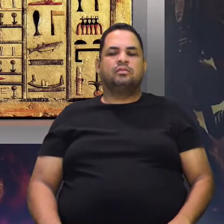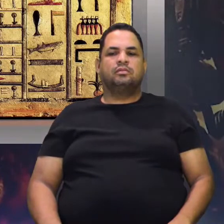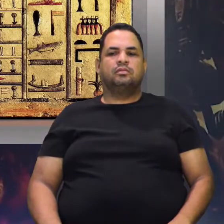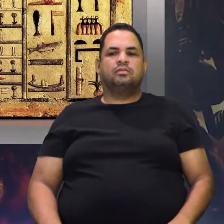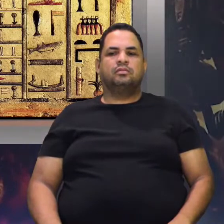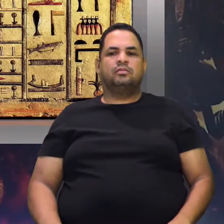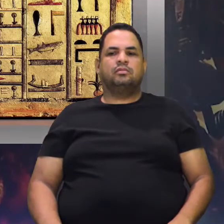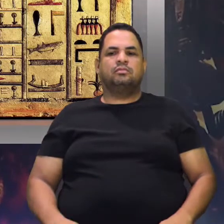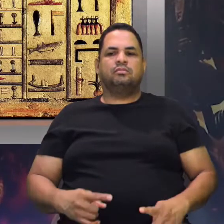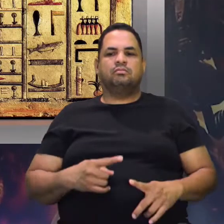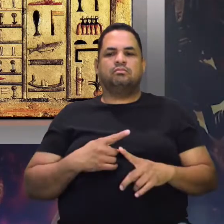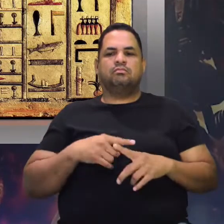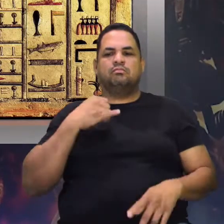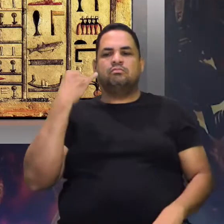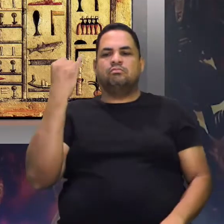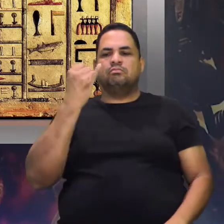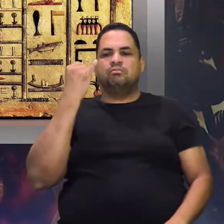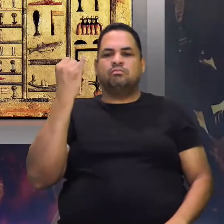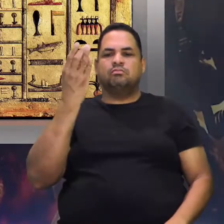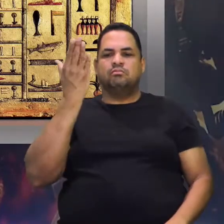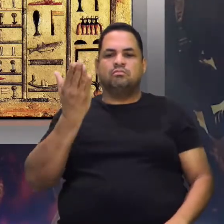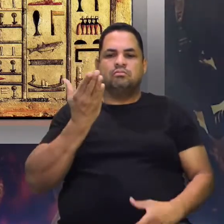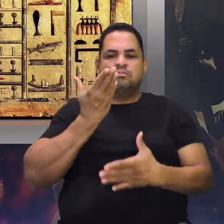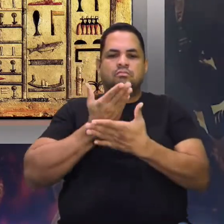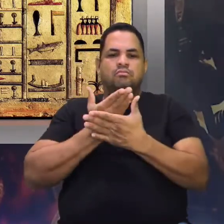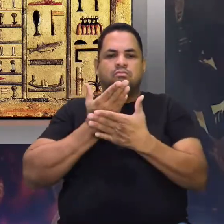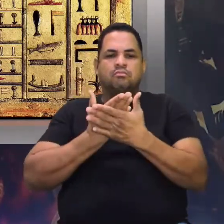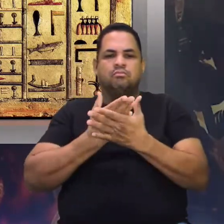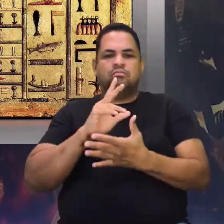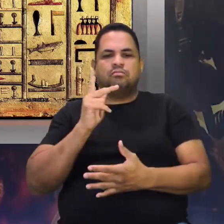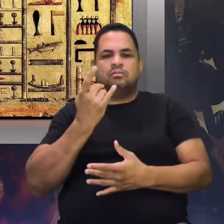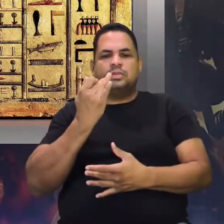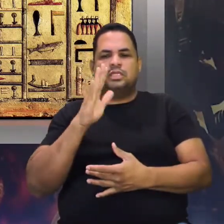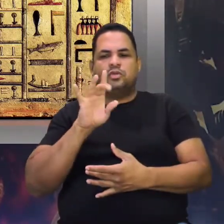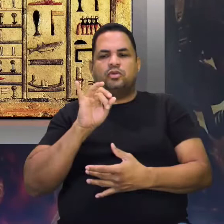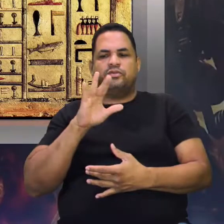Por que é tão importante estudar os hieróglifos egípcios?